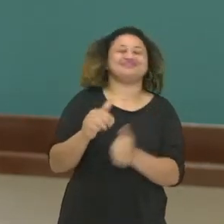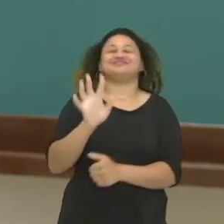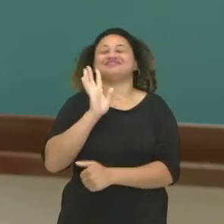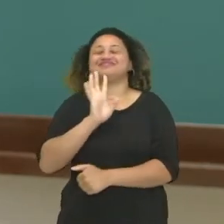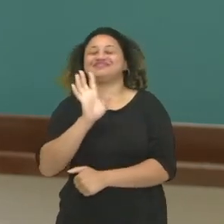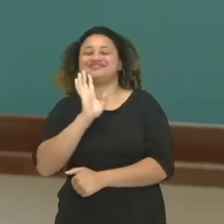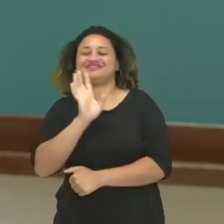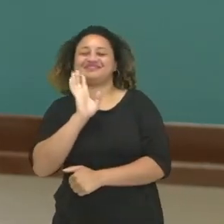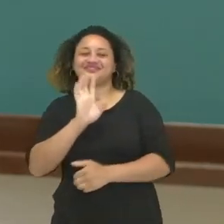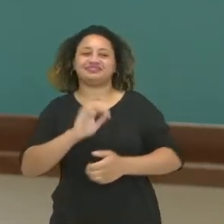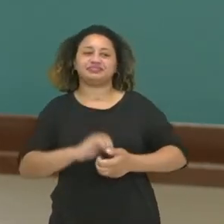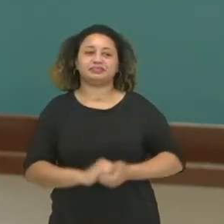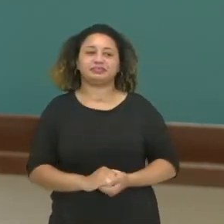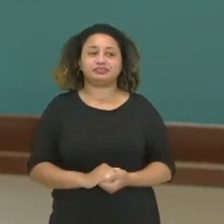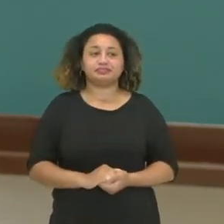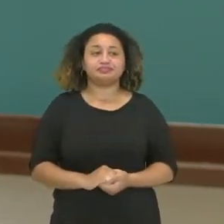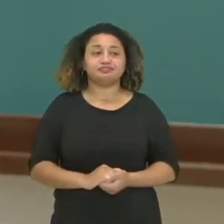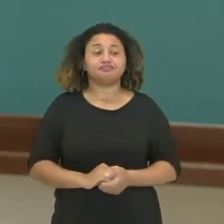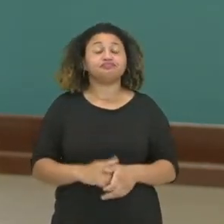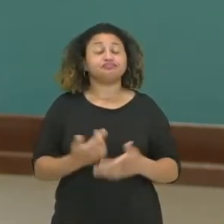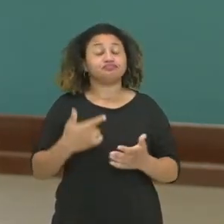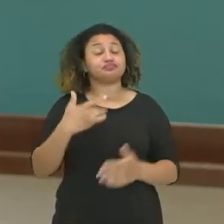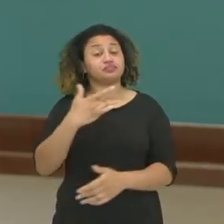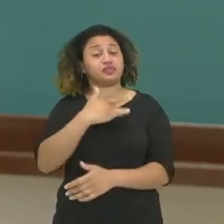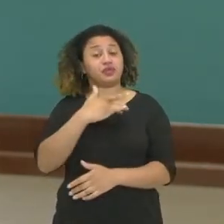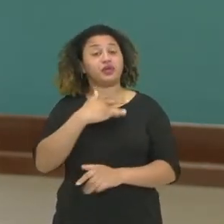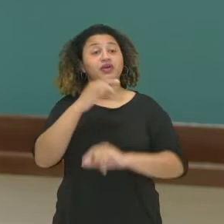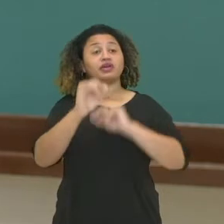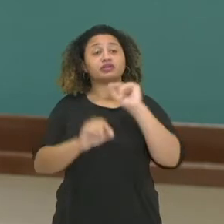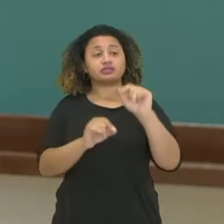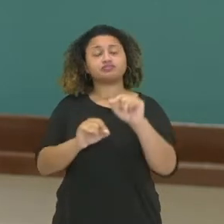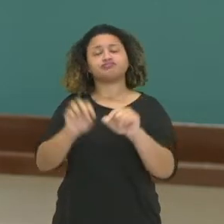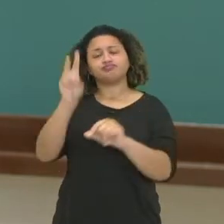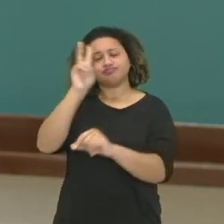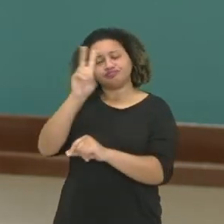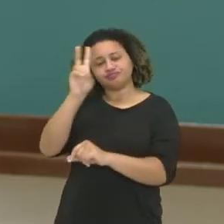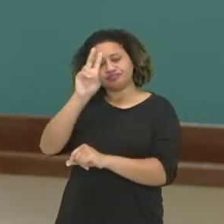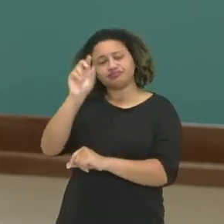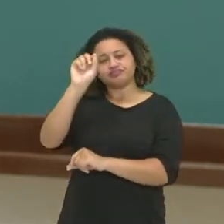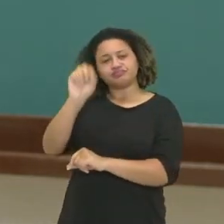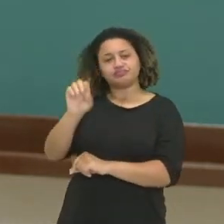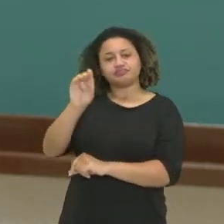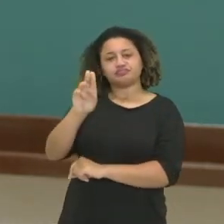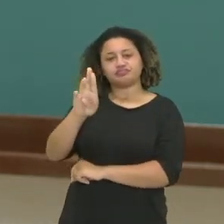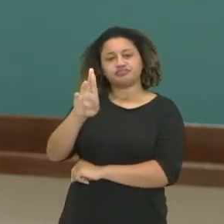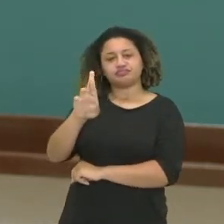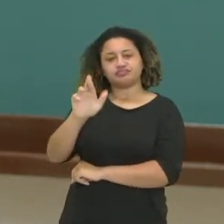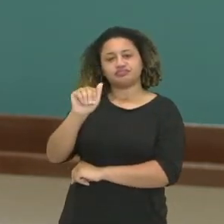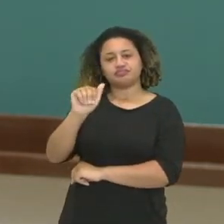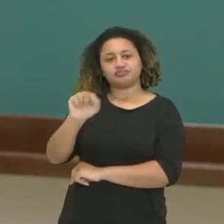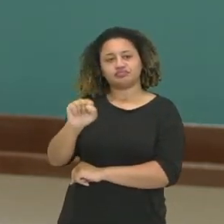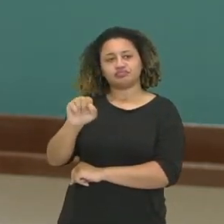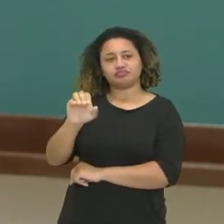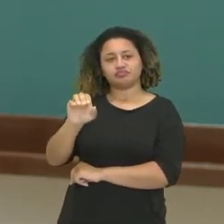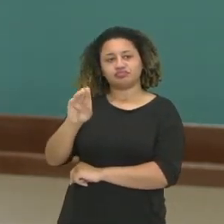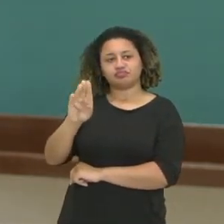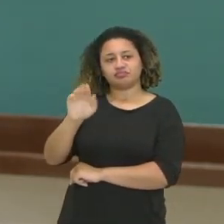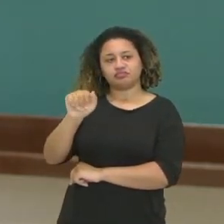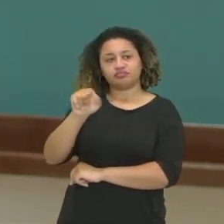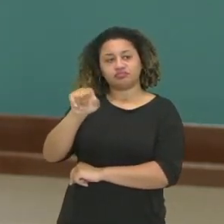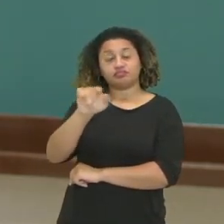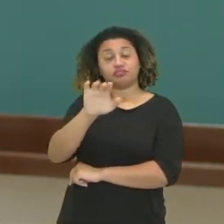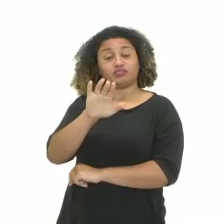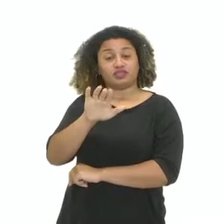Beleza! O romance Memórias Póstumas de Brás Cubas inicia-se com a seguinte